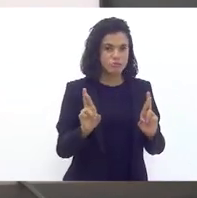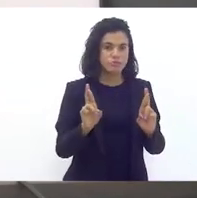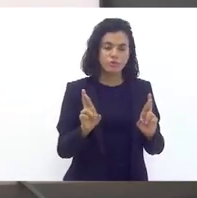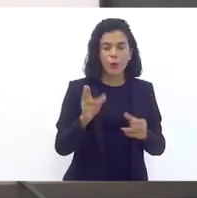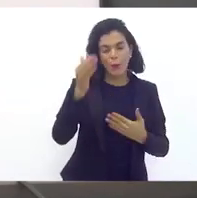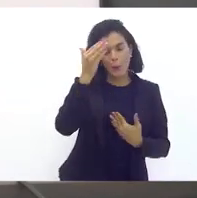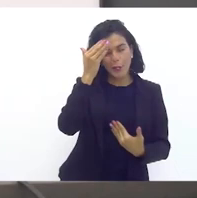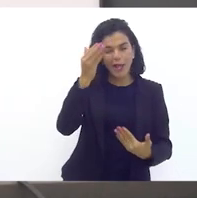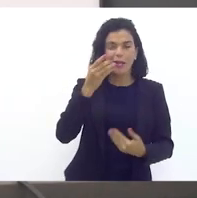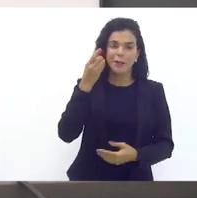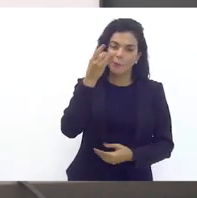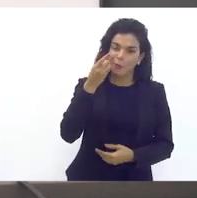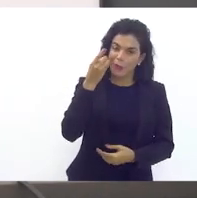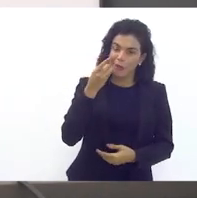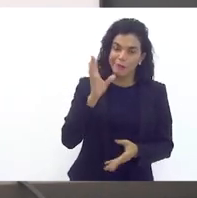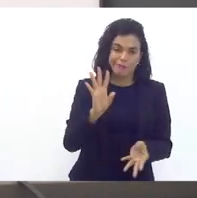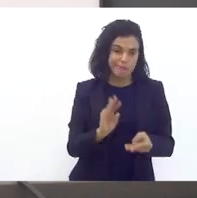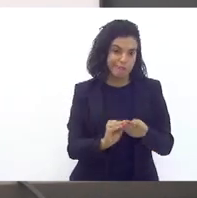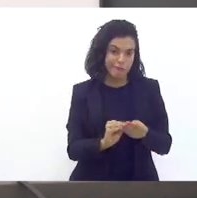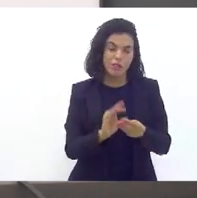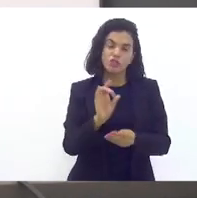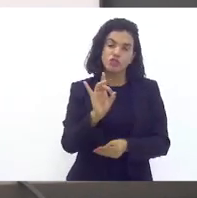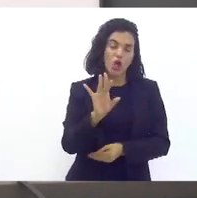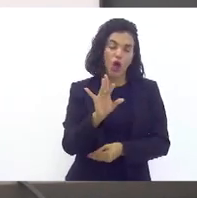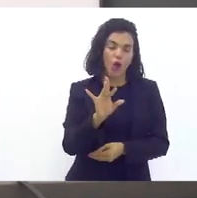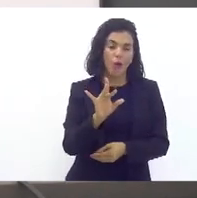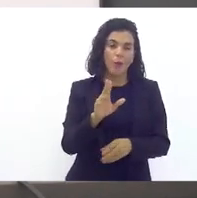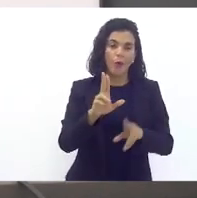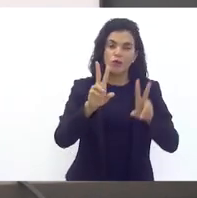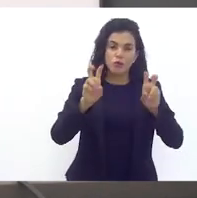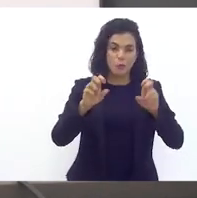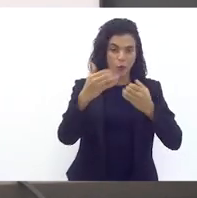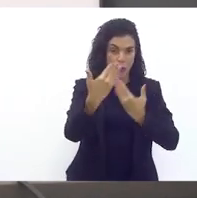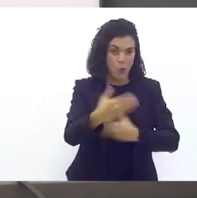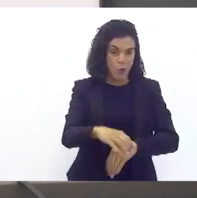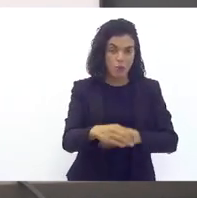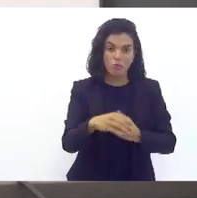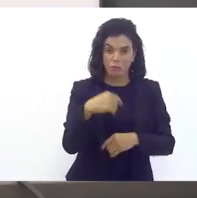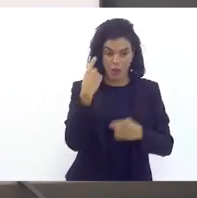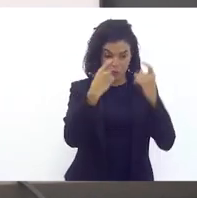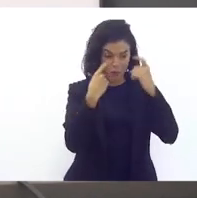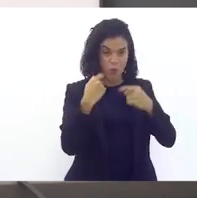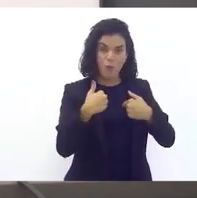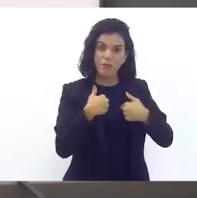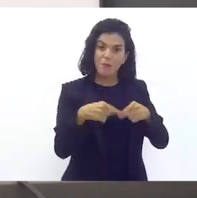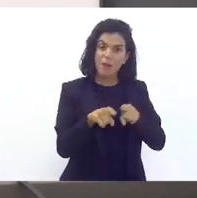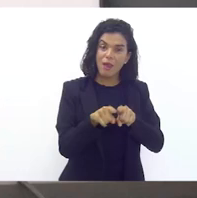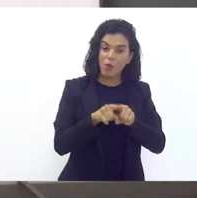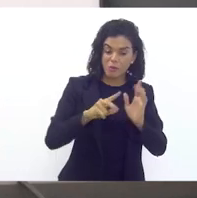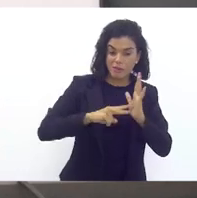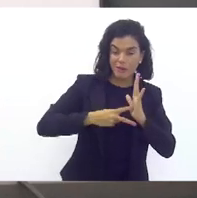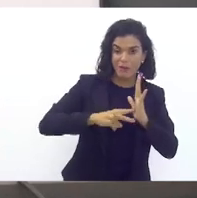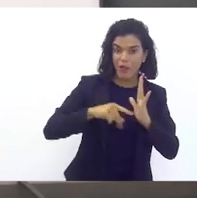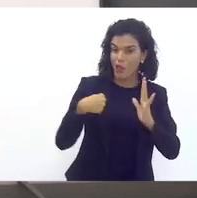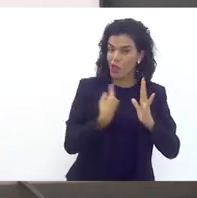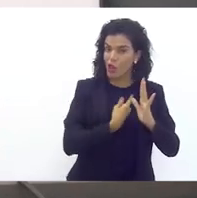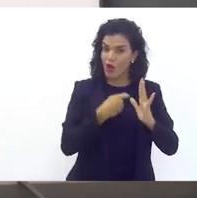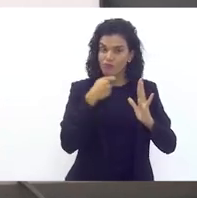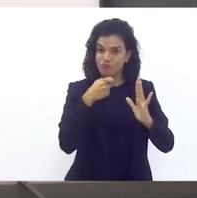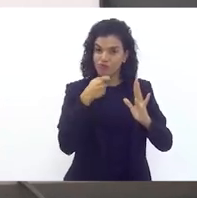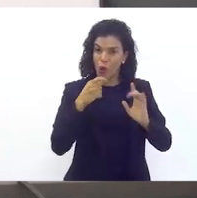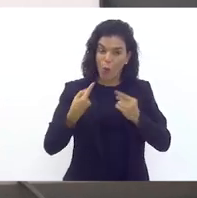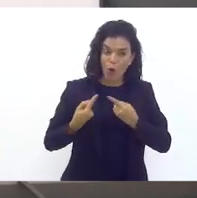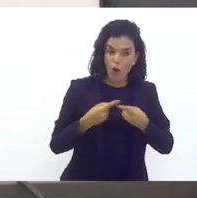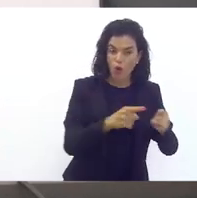muito obrigado, deputado. Assim, eu só queria fazer essa ponderação quanto ao concurso público, porque nos preocupa também como sindicalistas, porque nós não somos contrários